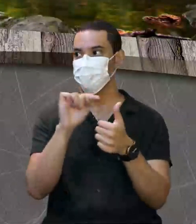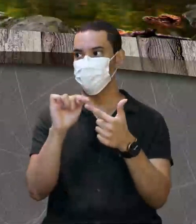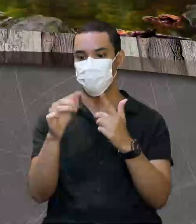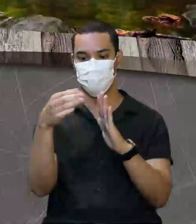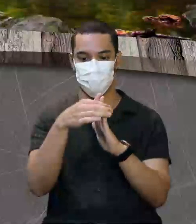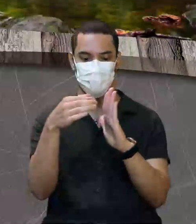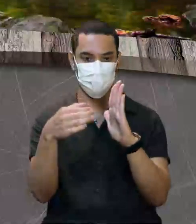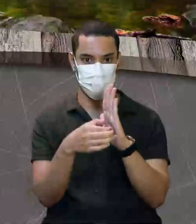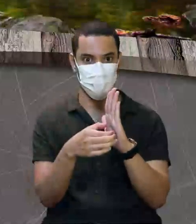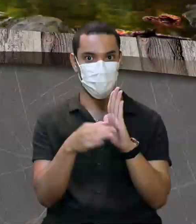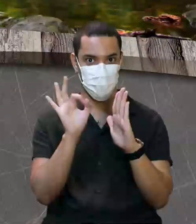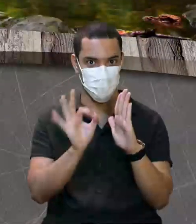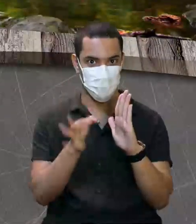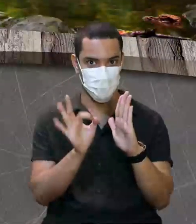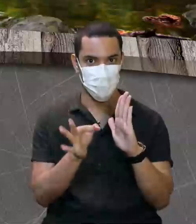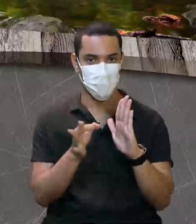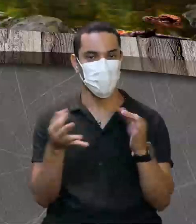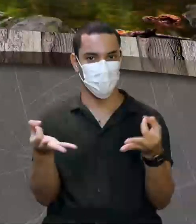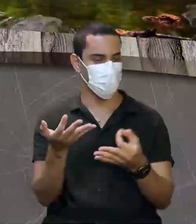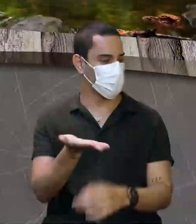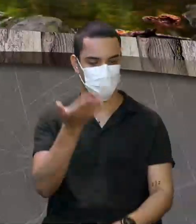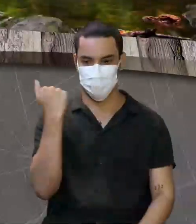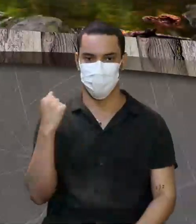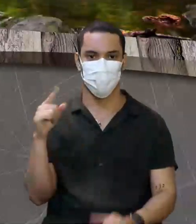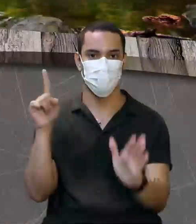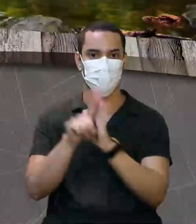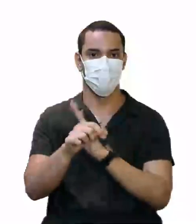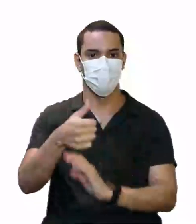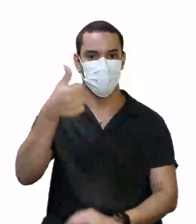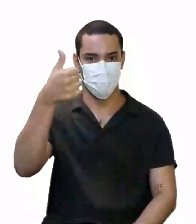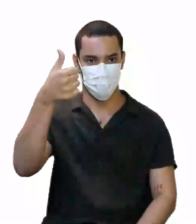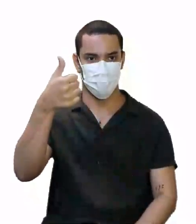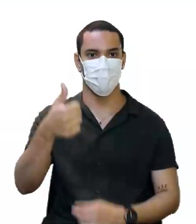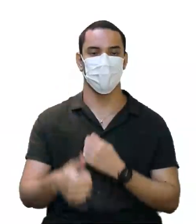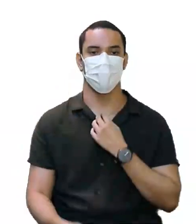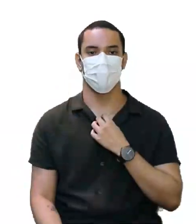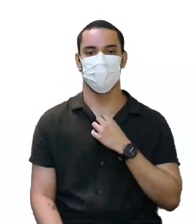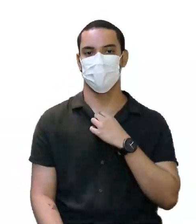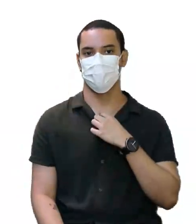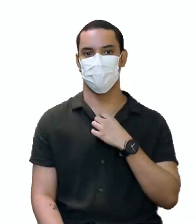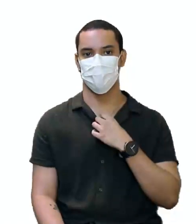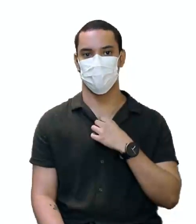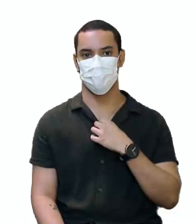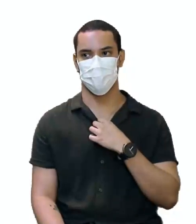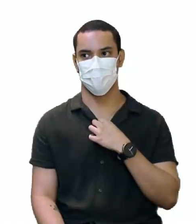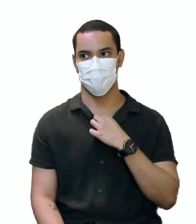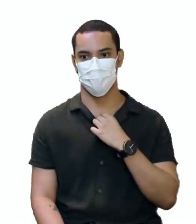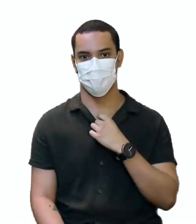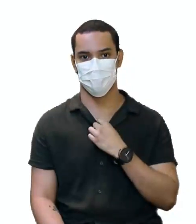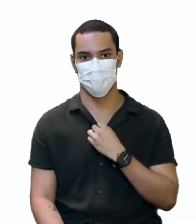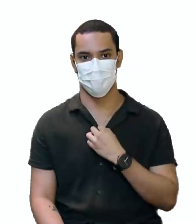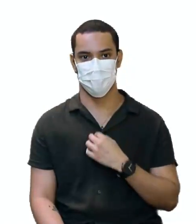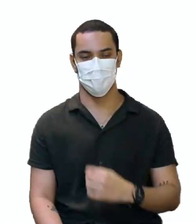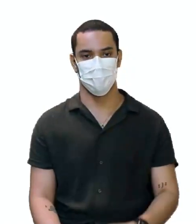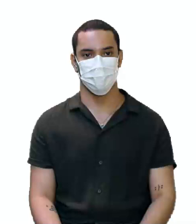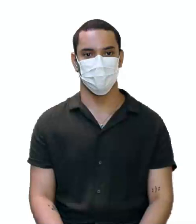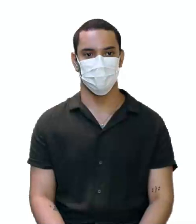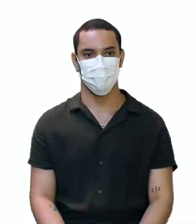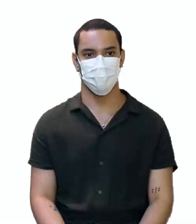australopitecos. Pré e australopitecos. Perfeito? Vamos lá, questão de número 1. Estou com alguma coisa incomodando meus olhos